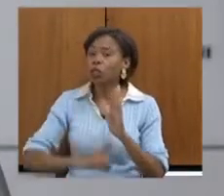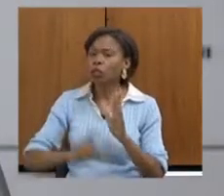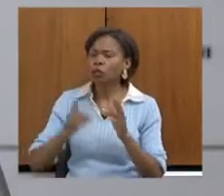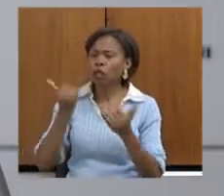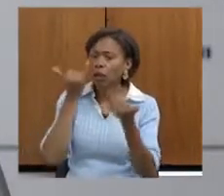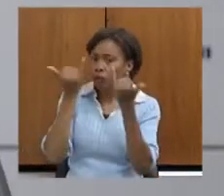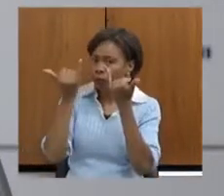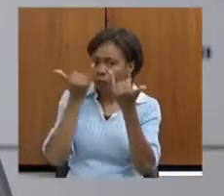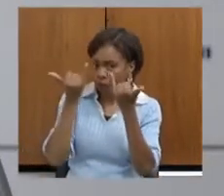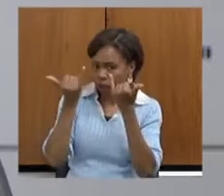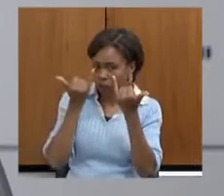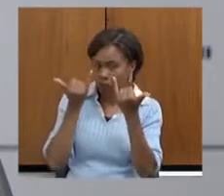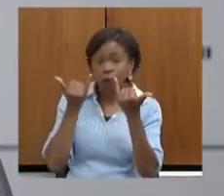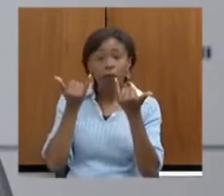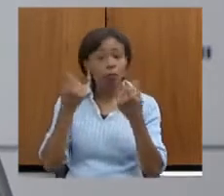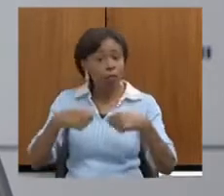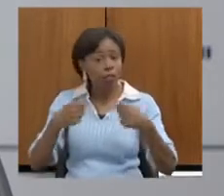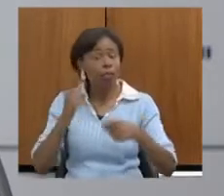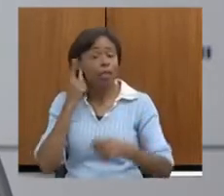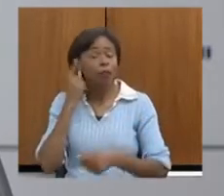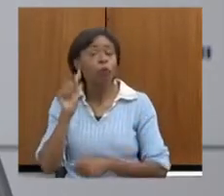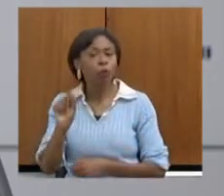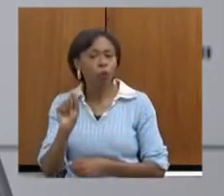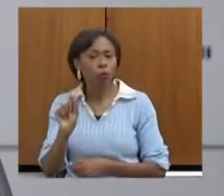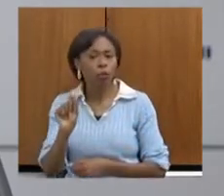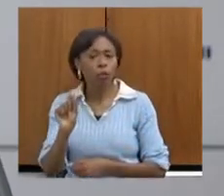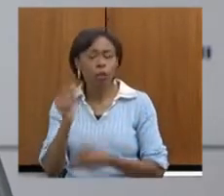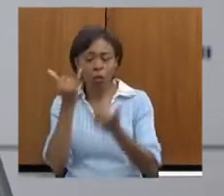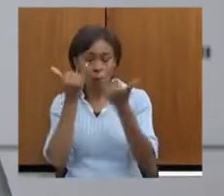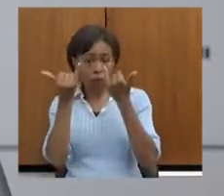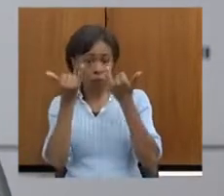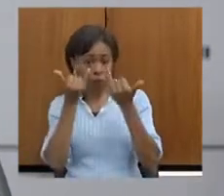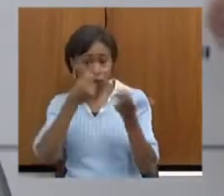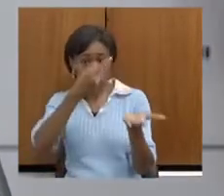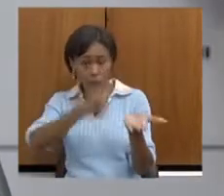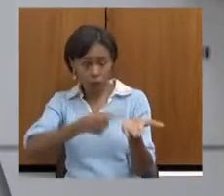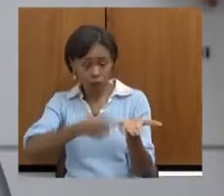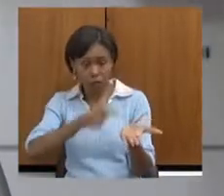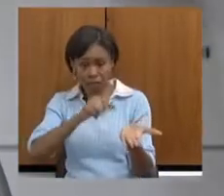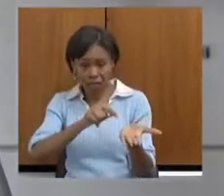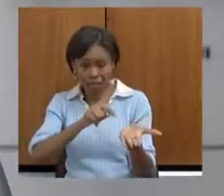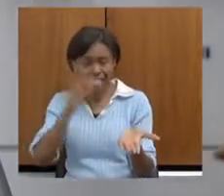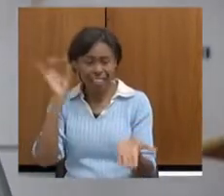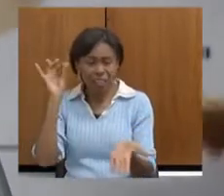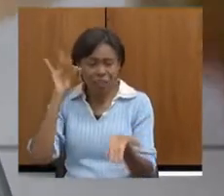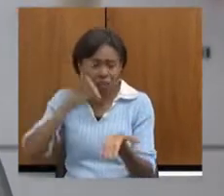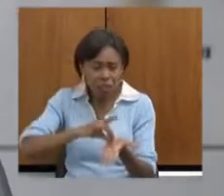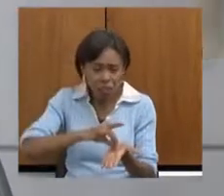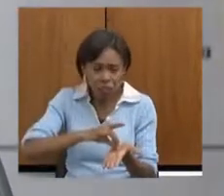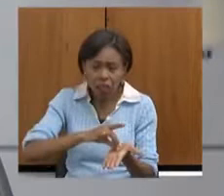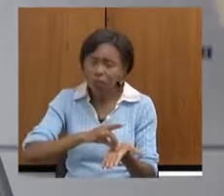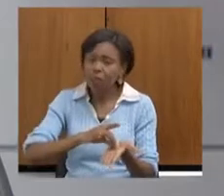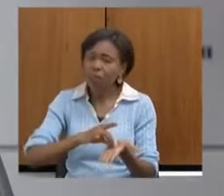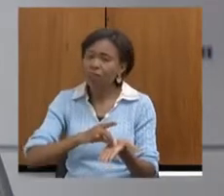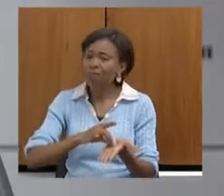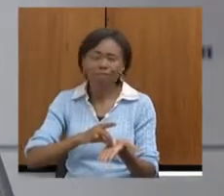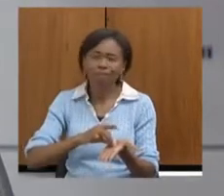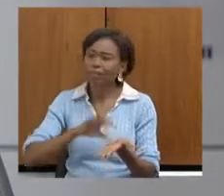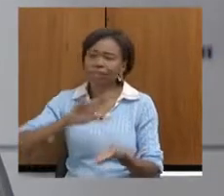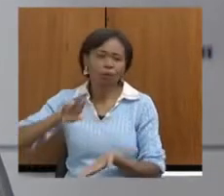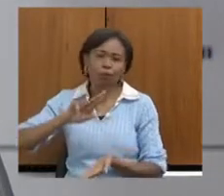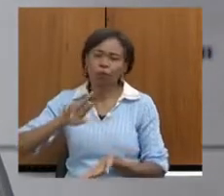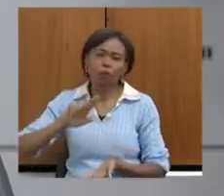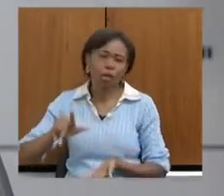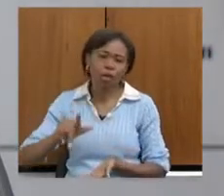saber que as informações um processo de repactuação não são lineares como Gostaríamos sendo